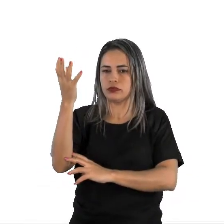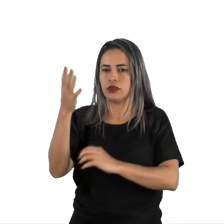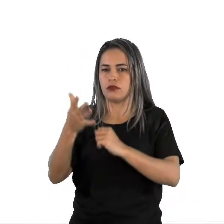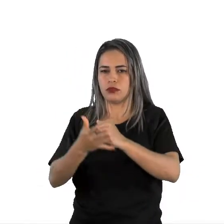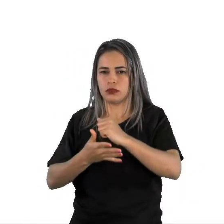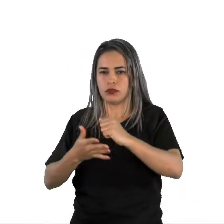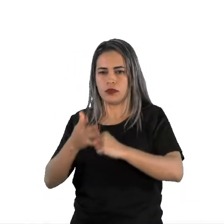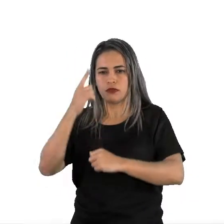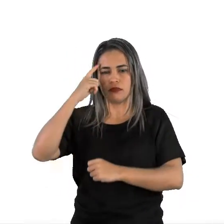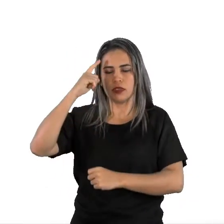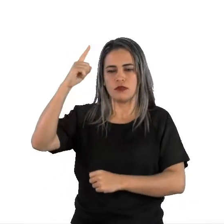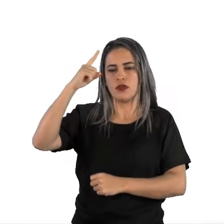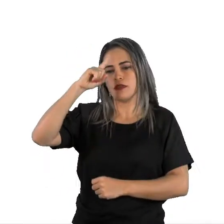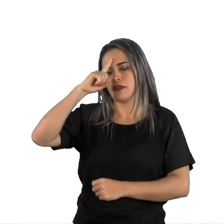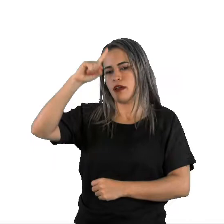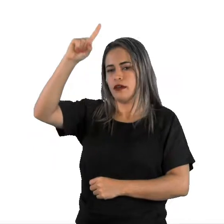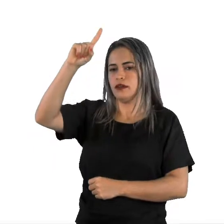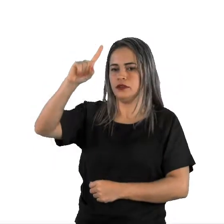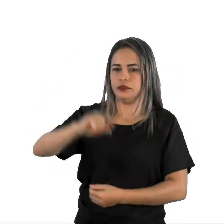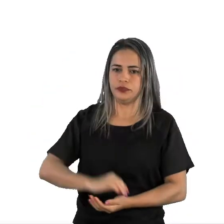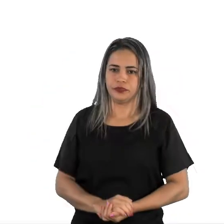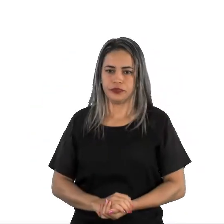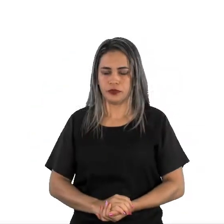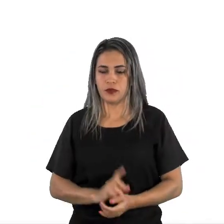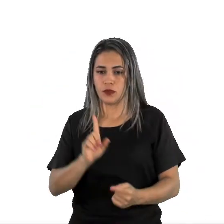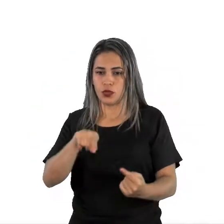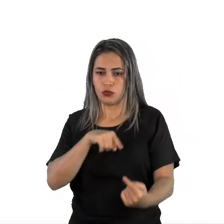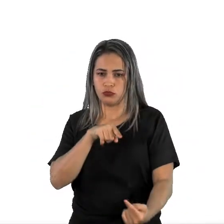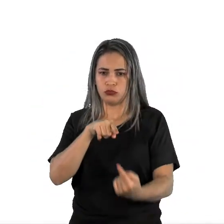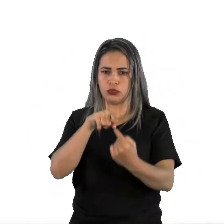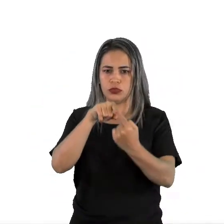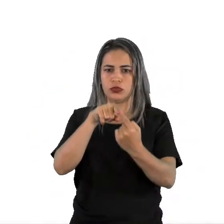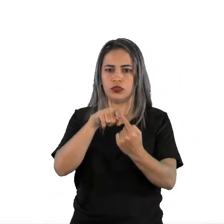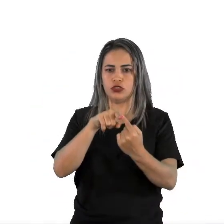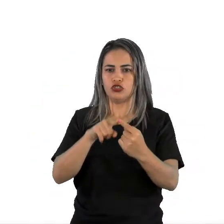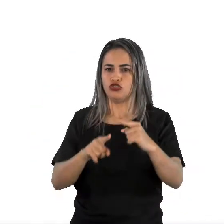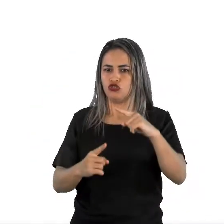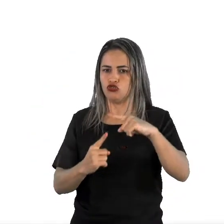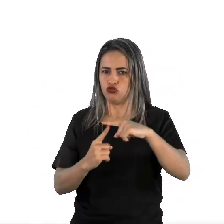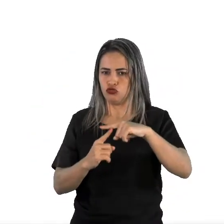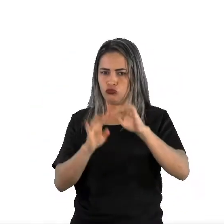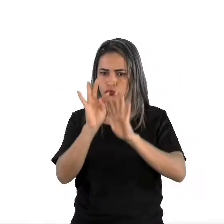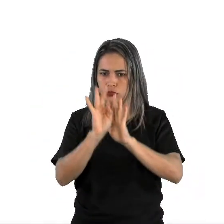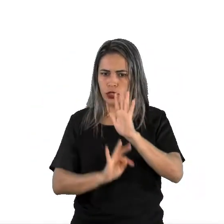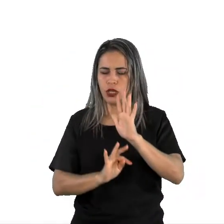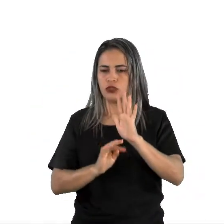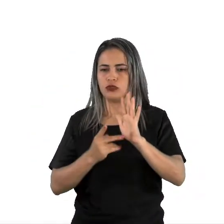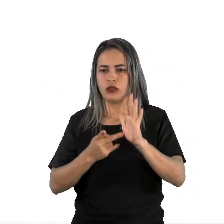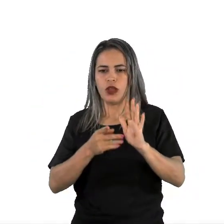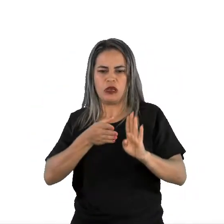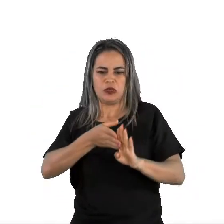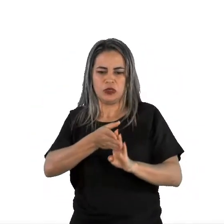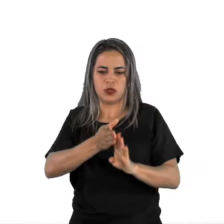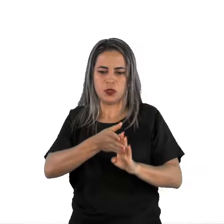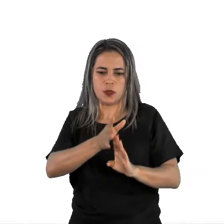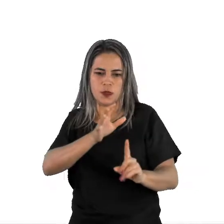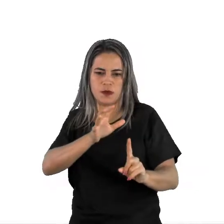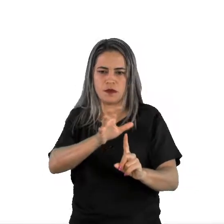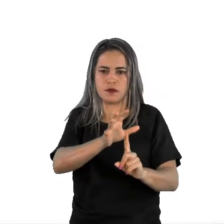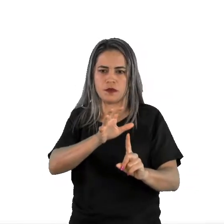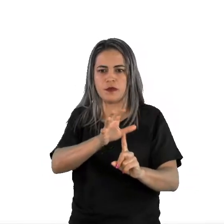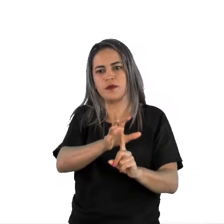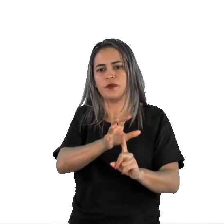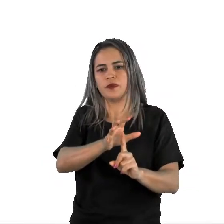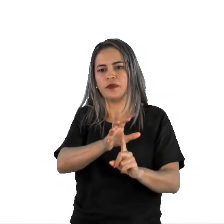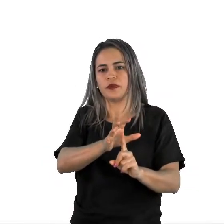determinado pensamento ou ideia. O objetivo desse tipo de texto é convencer, persuadir,